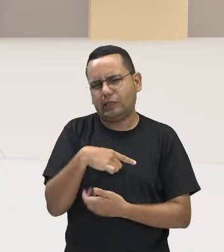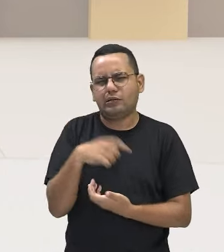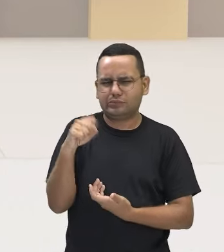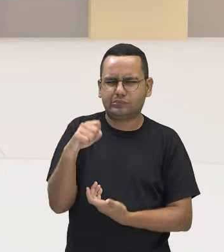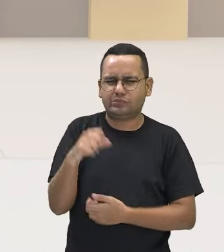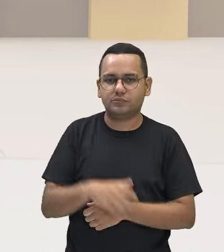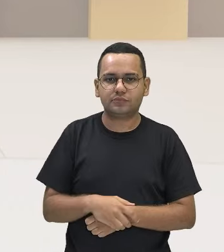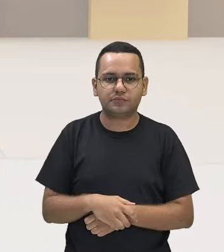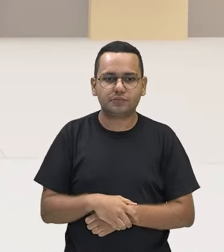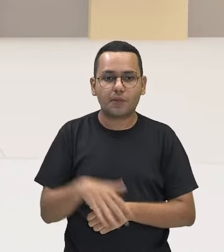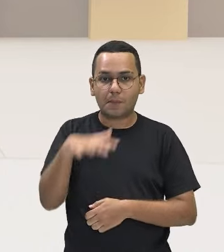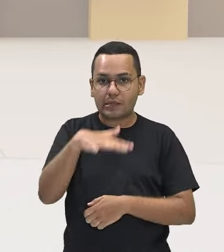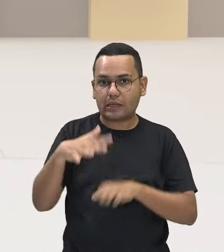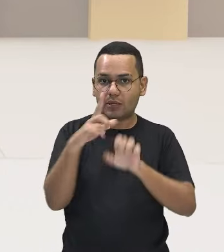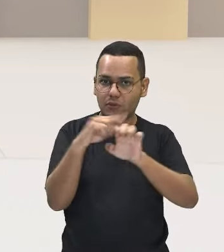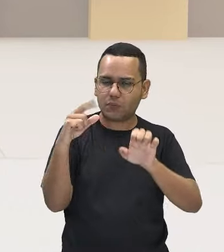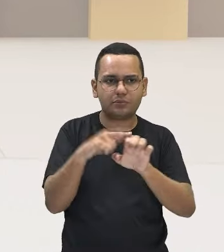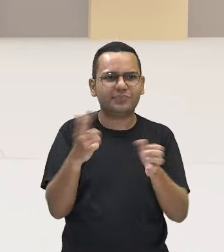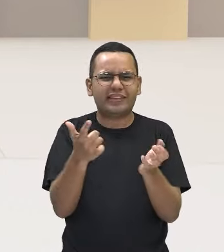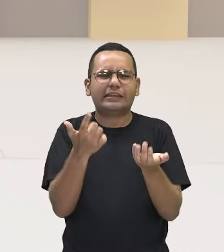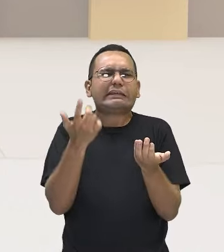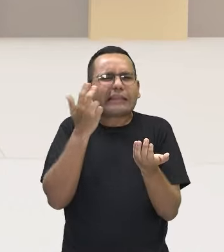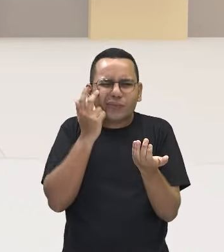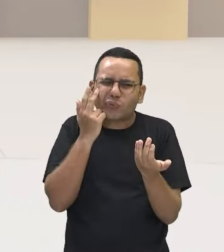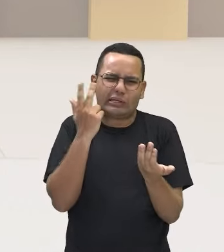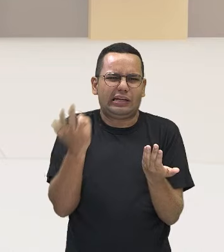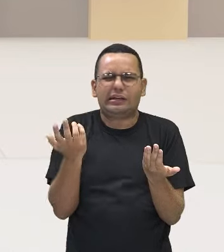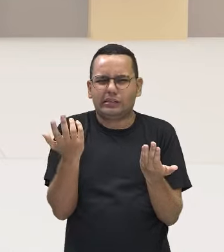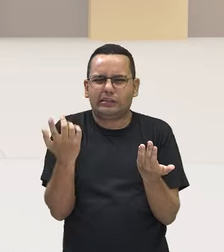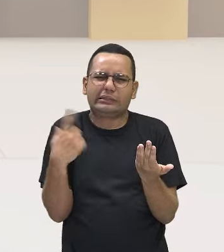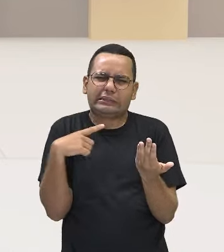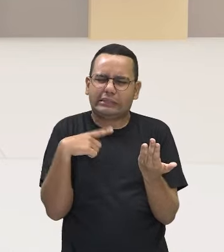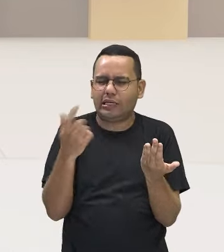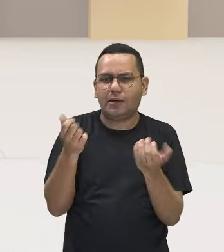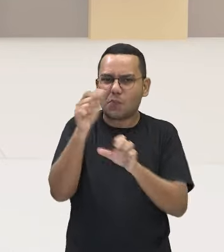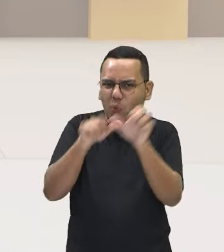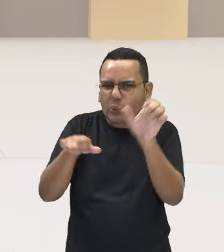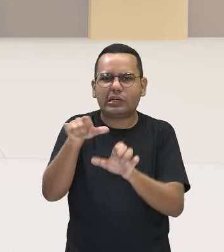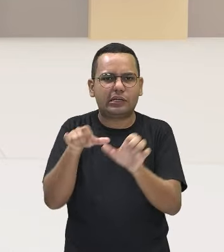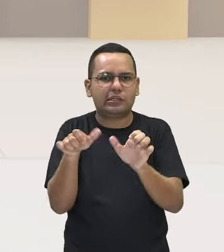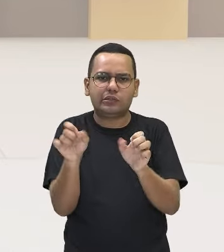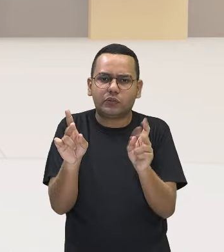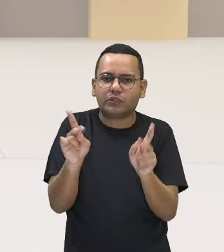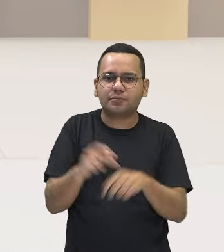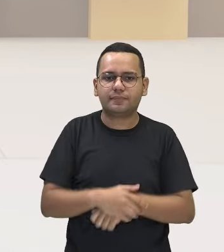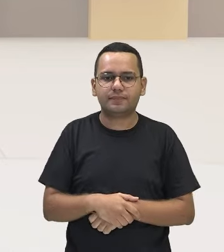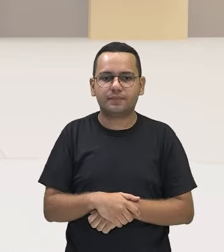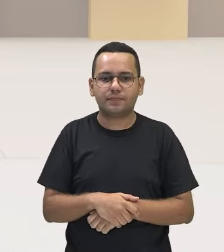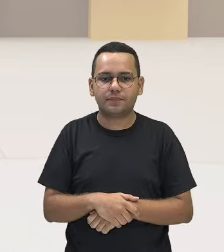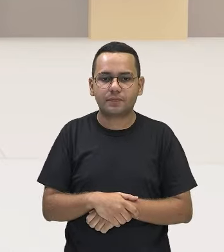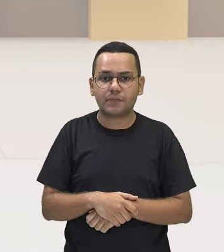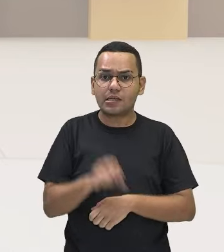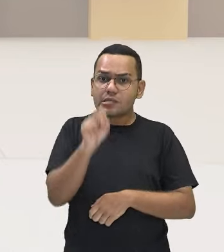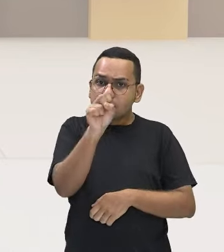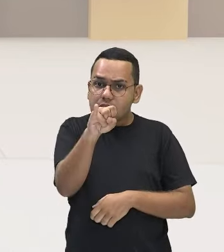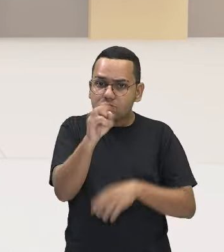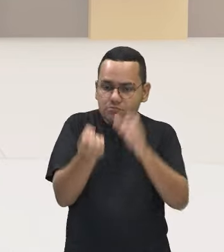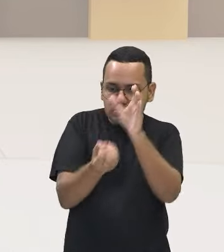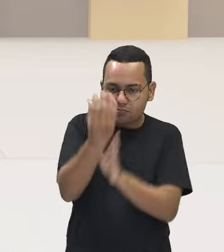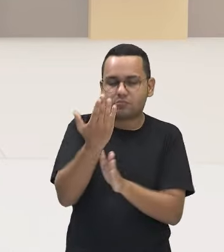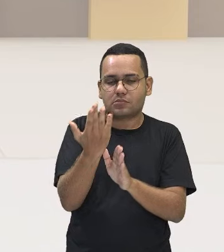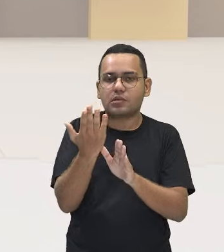mundo do empreendedorismo é comum as coisas não acontecerem daquela forma como a gente idealiza, mas se a gente cria um plano de negócios